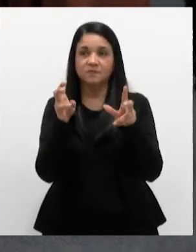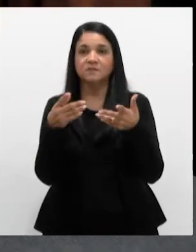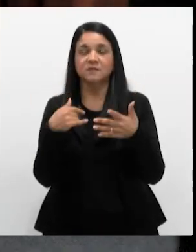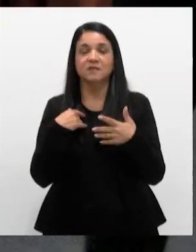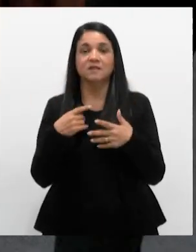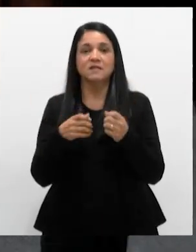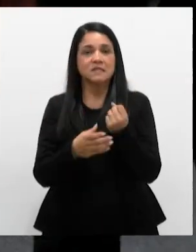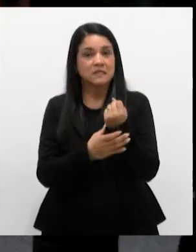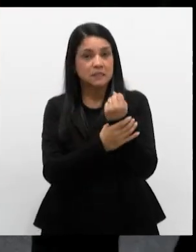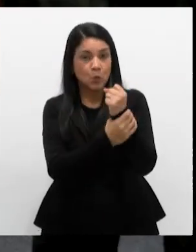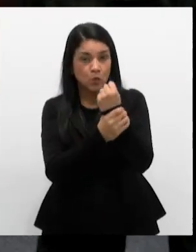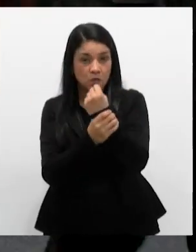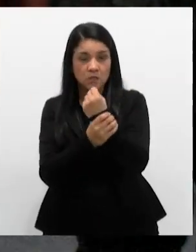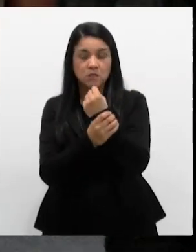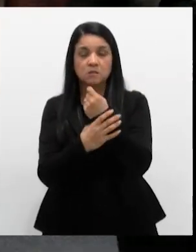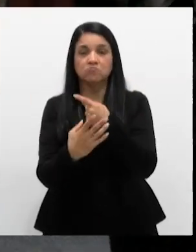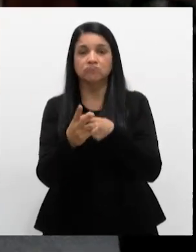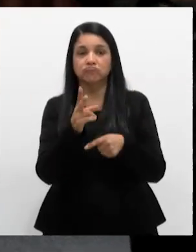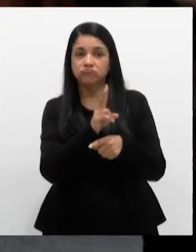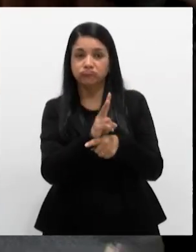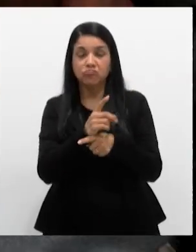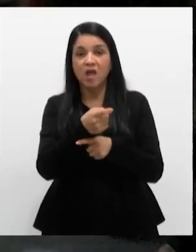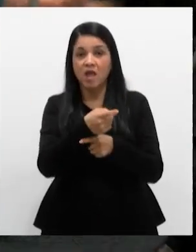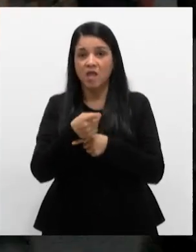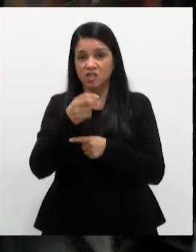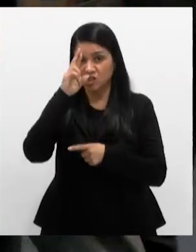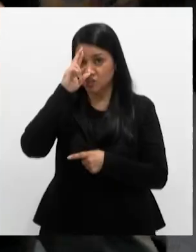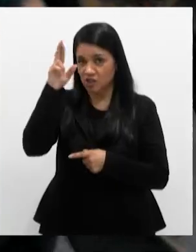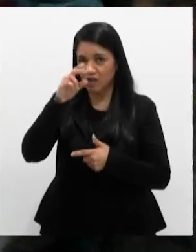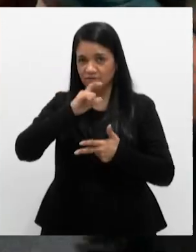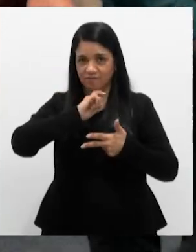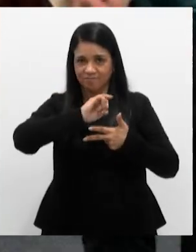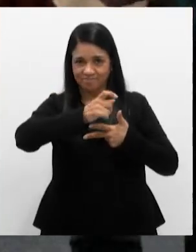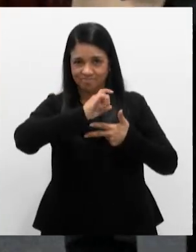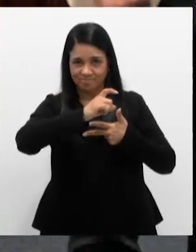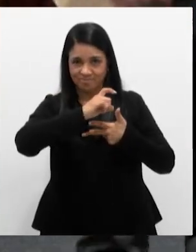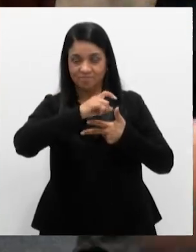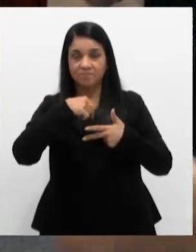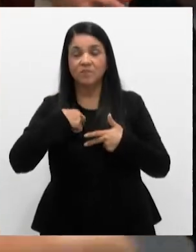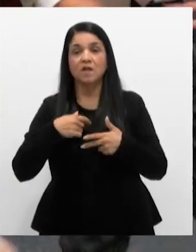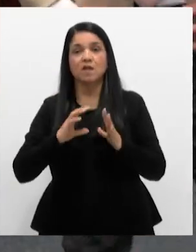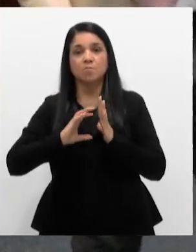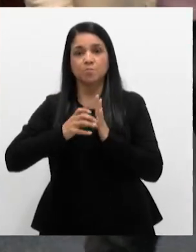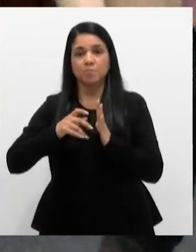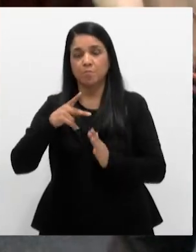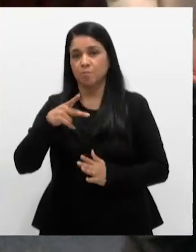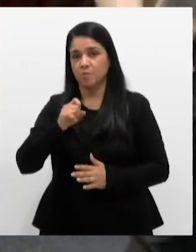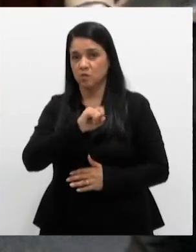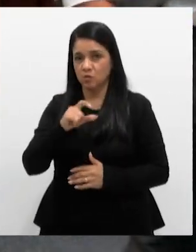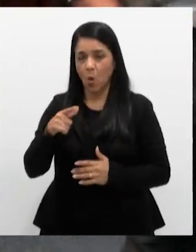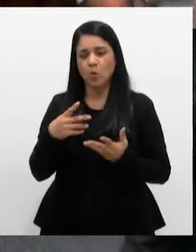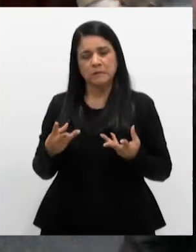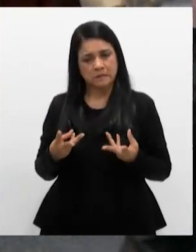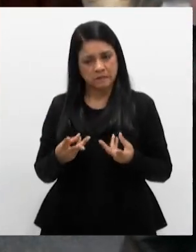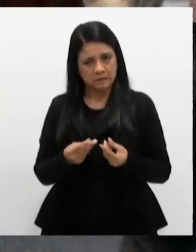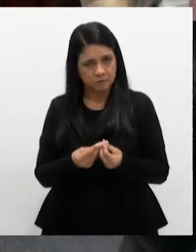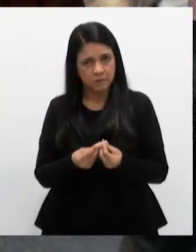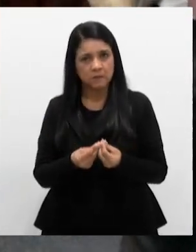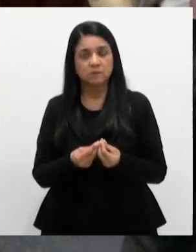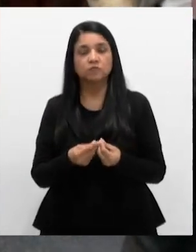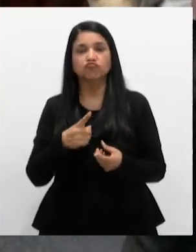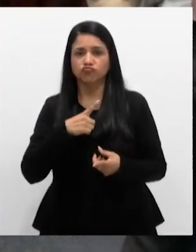questão da segurança de ex-chefes do Poder Executivo. A bancada do PSOL, evidentemente, é sensibilizada,